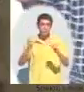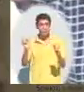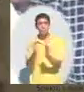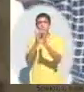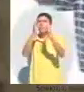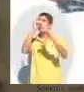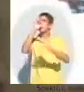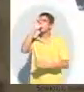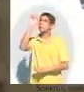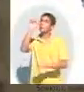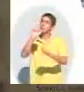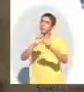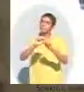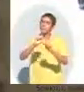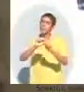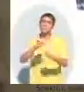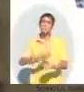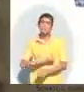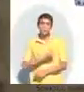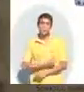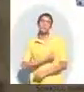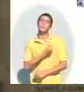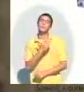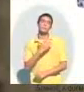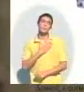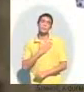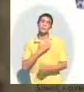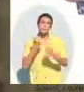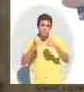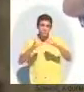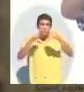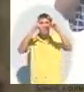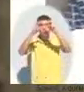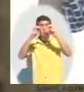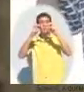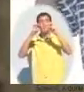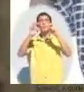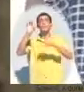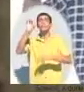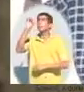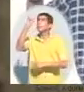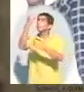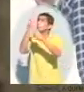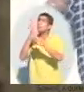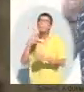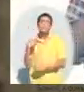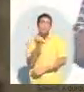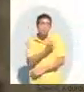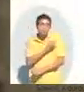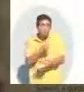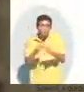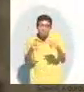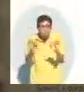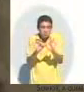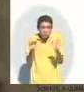Acontece que esse homem samaritano foi o único que percebeu que o único sacerdote diante do